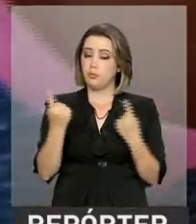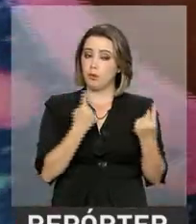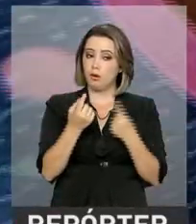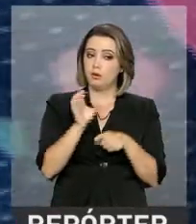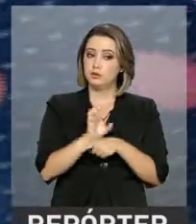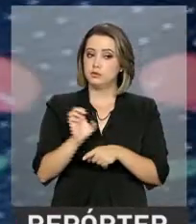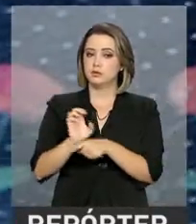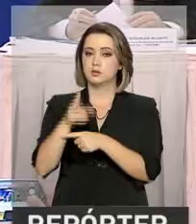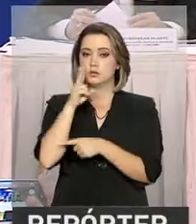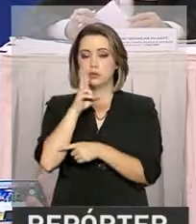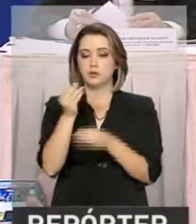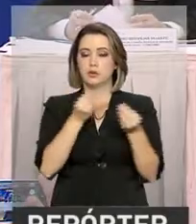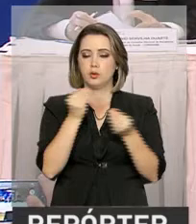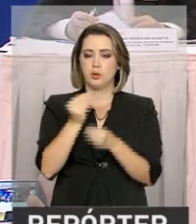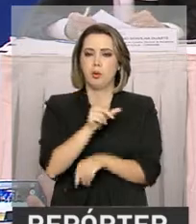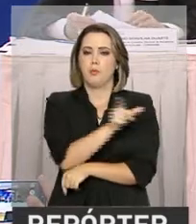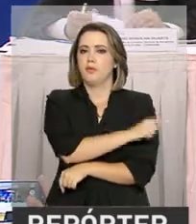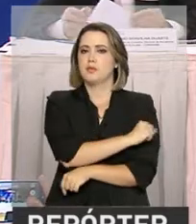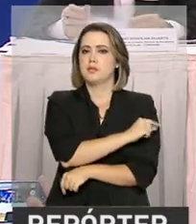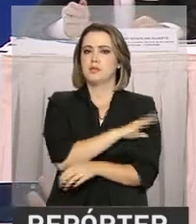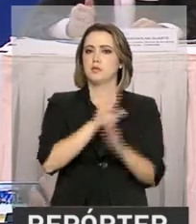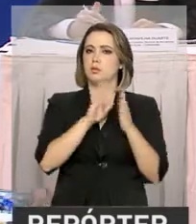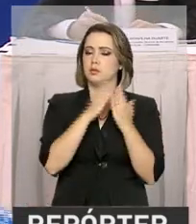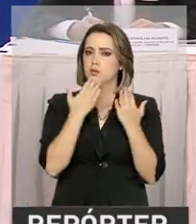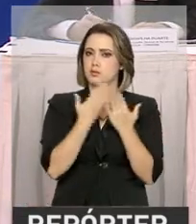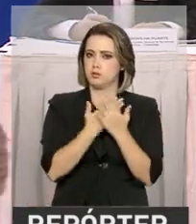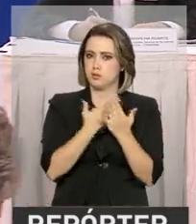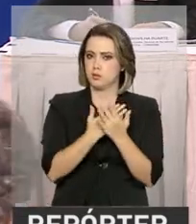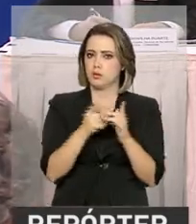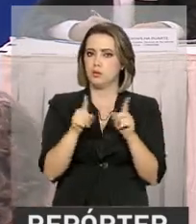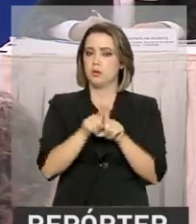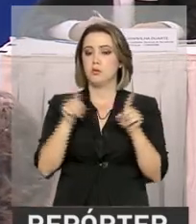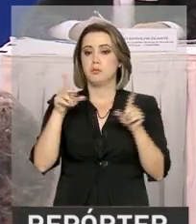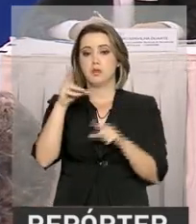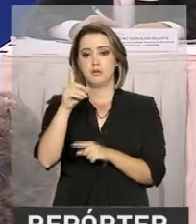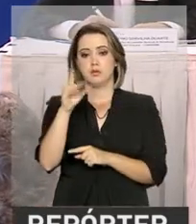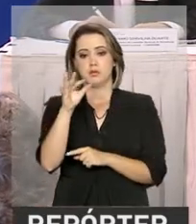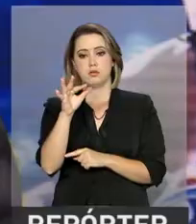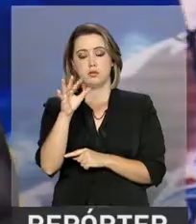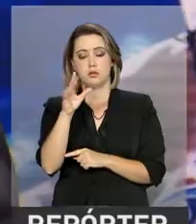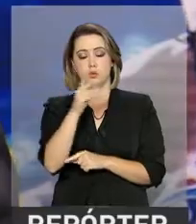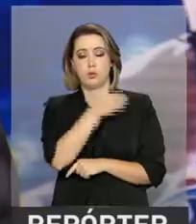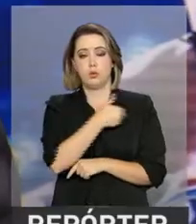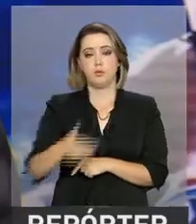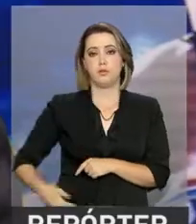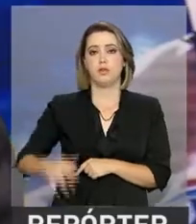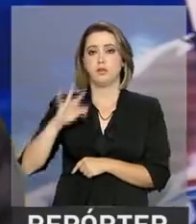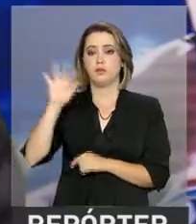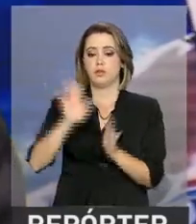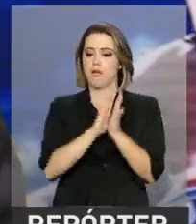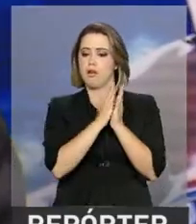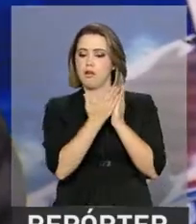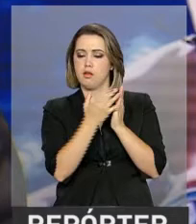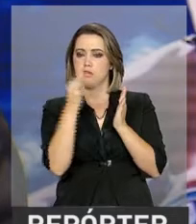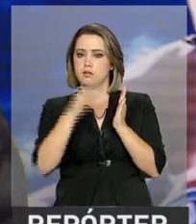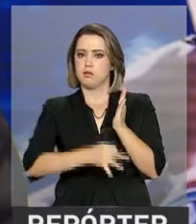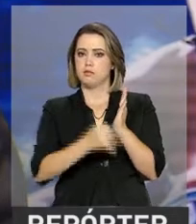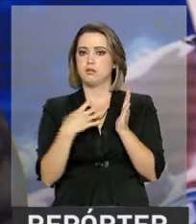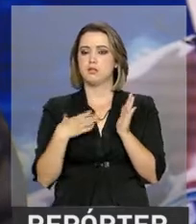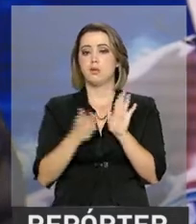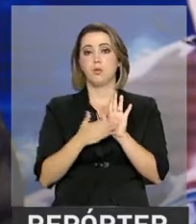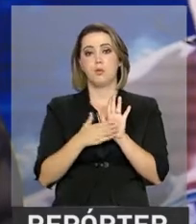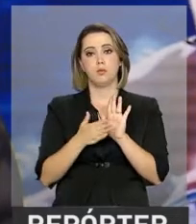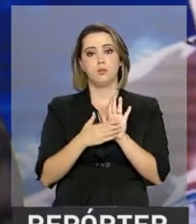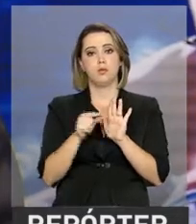vacinas das escolas mas o governo federal quer garantir que a carteira de vacinação dos alunos estejam em dia com a apresentação